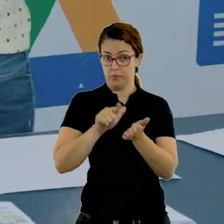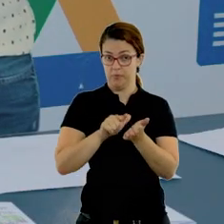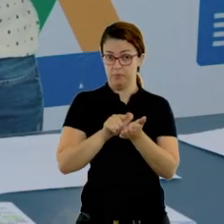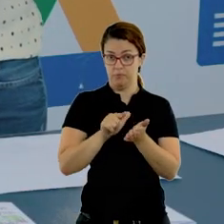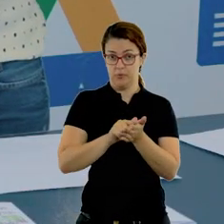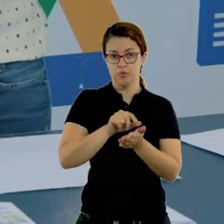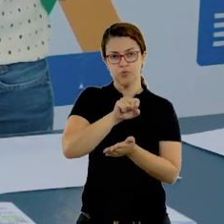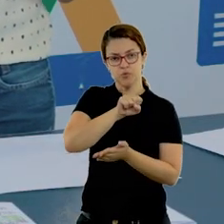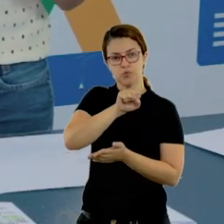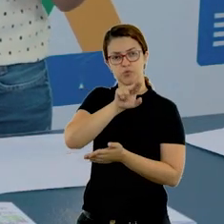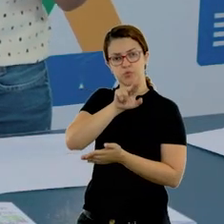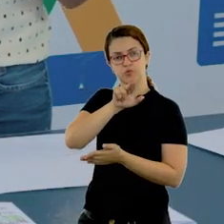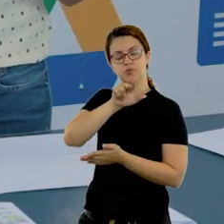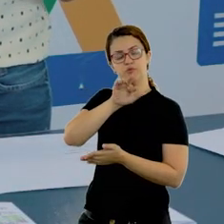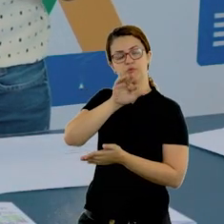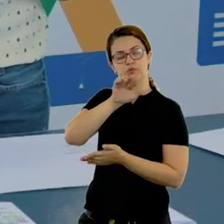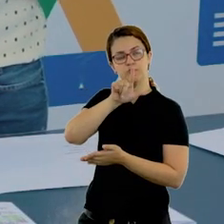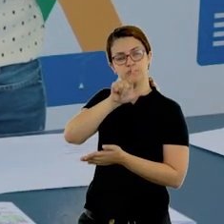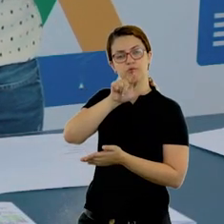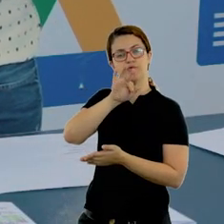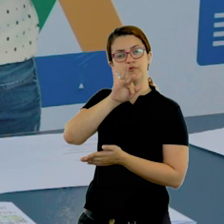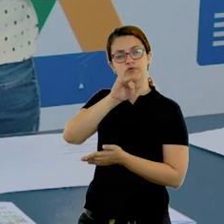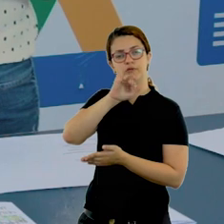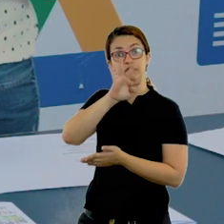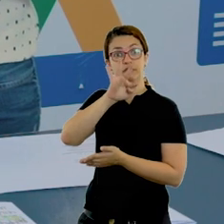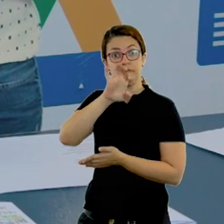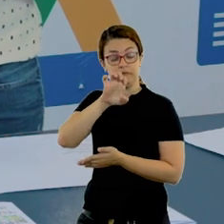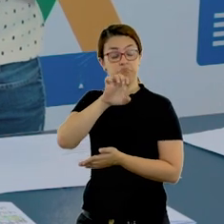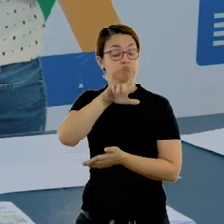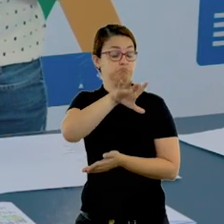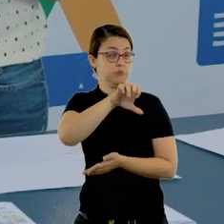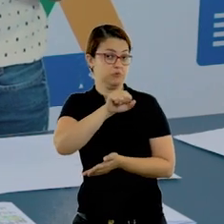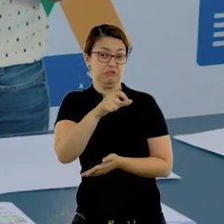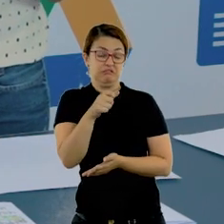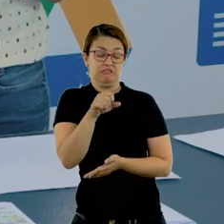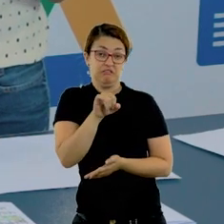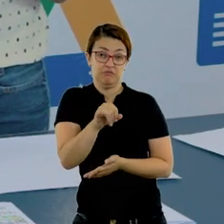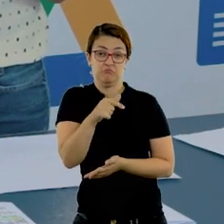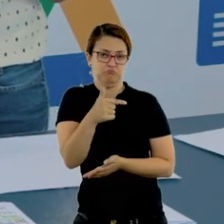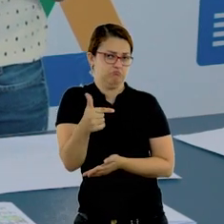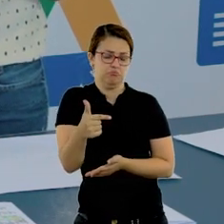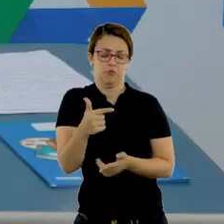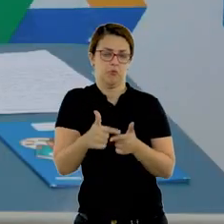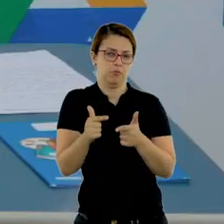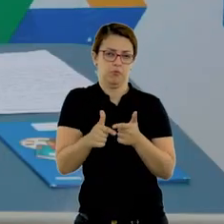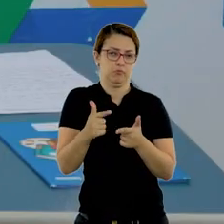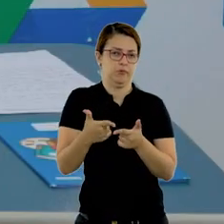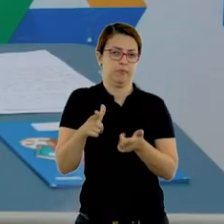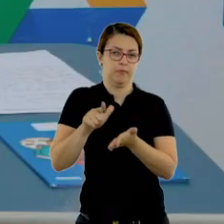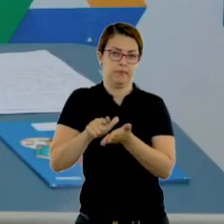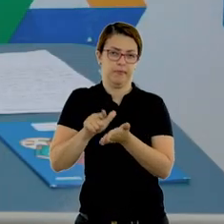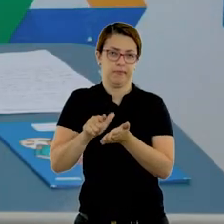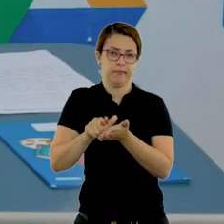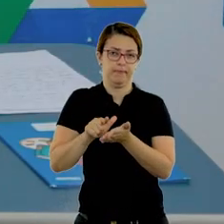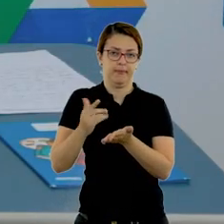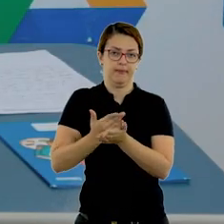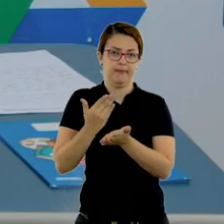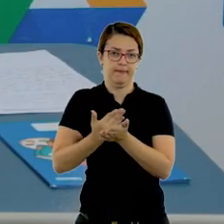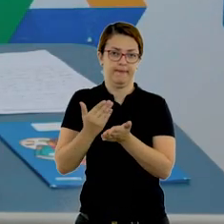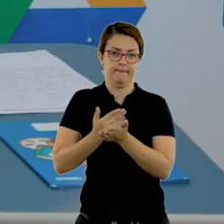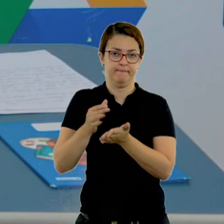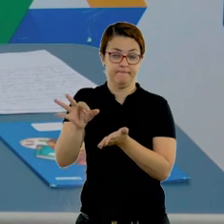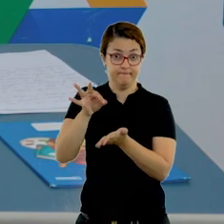você não tem uma folha de sulfite na sua casa, você pode usar uma folha de caderno normal. Então, o que eu fiz? Eu dobrei a folha ao meio, tá? E